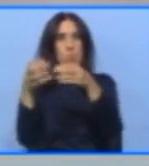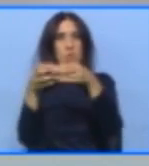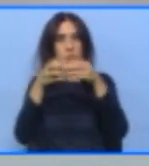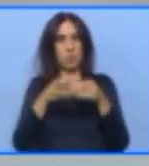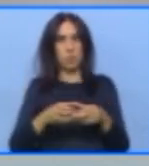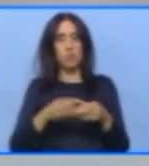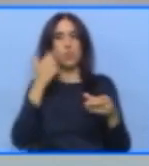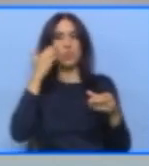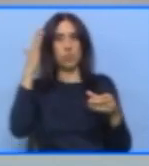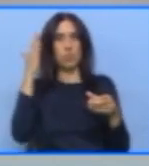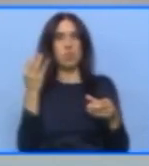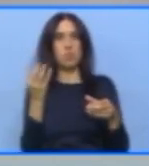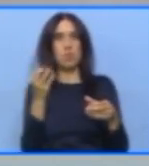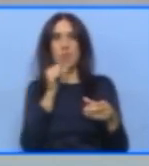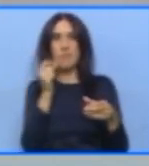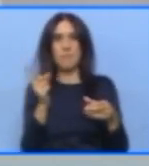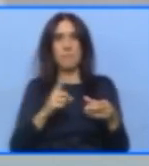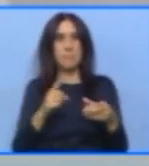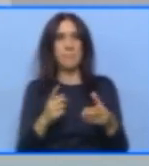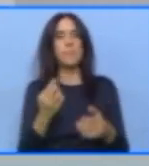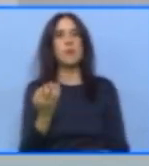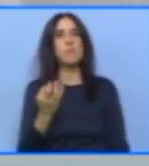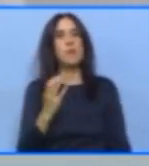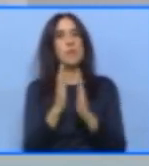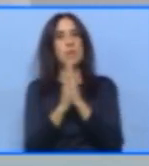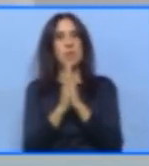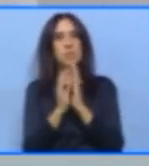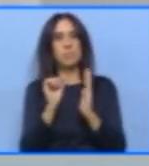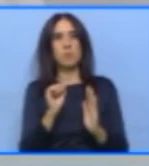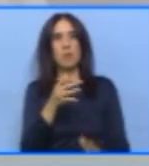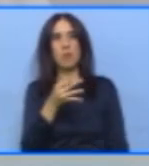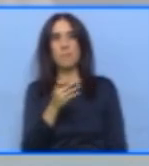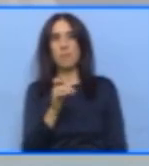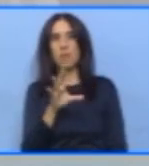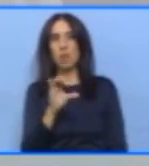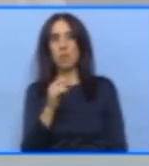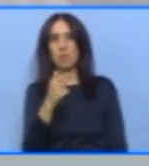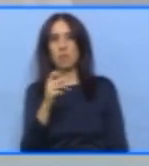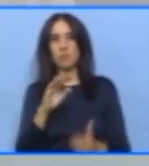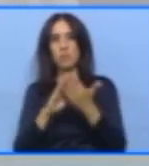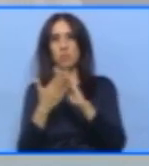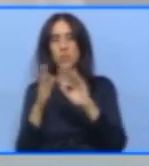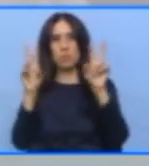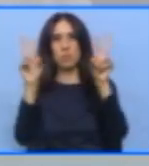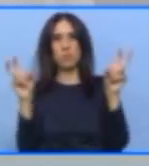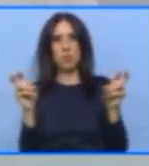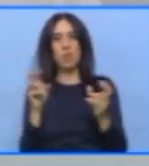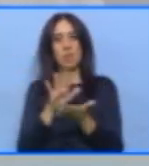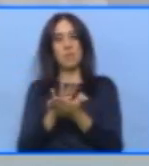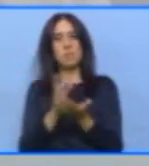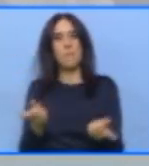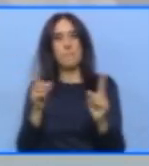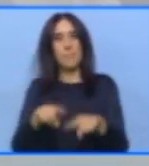exterior, muitas vezes, tanto que esta Igreja das Palhotas é uma reedição do que o Centro de Reflexão